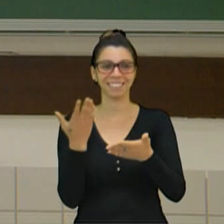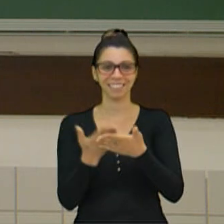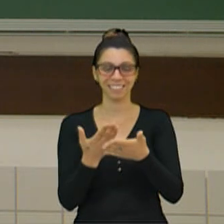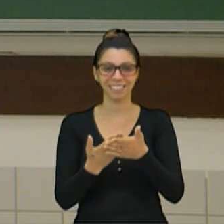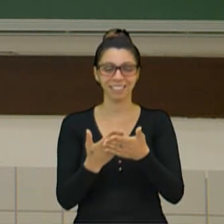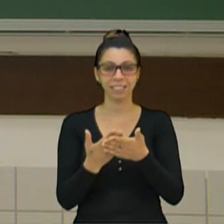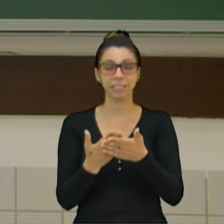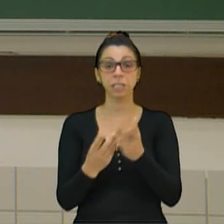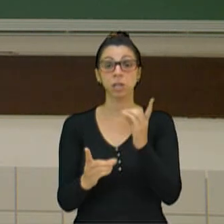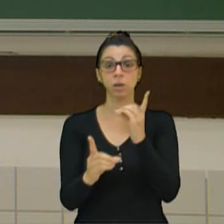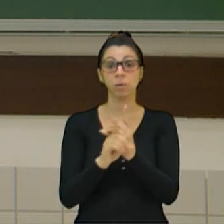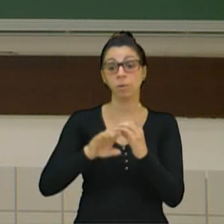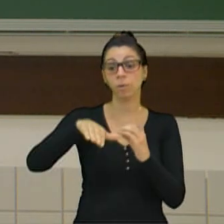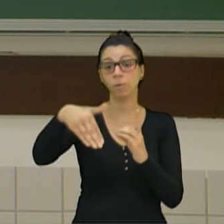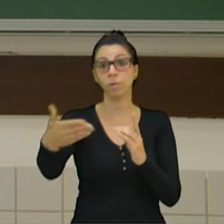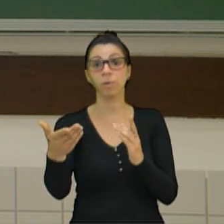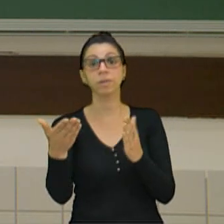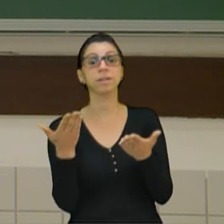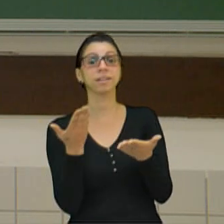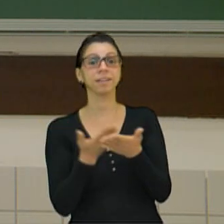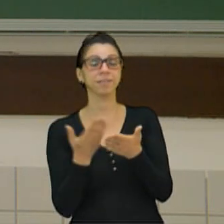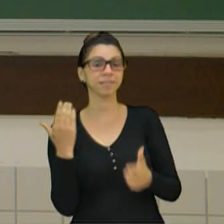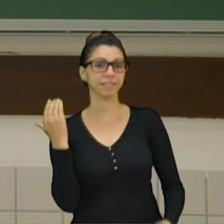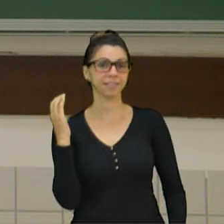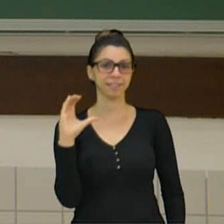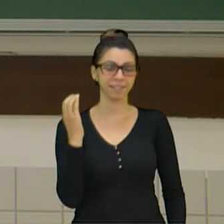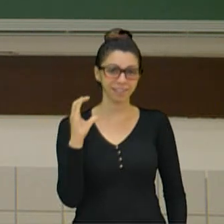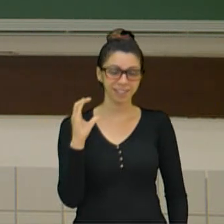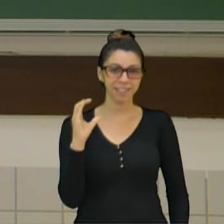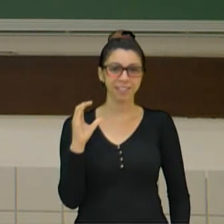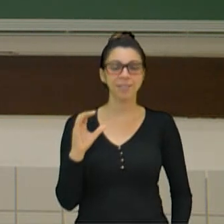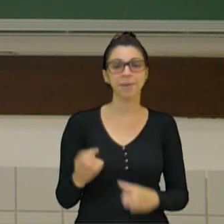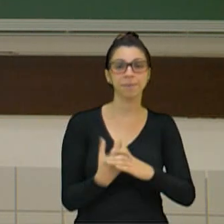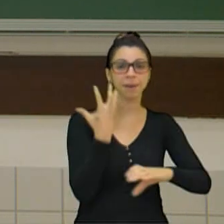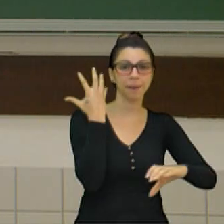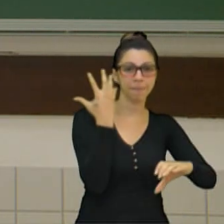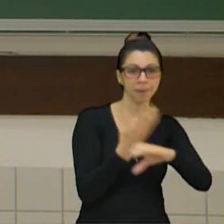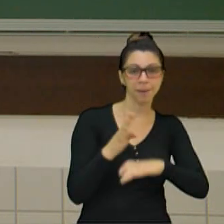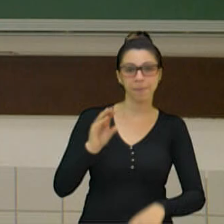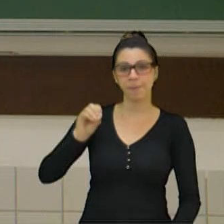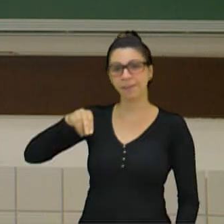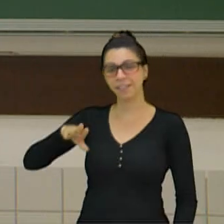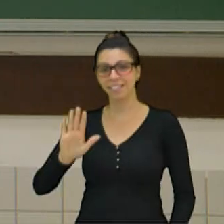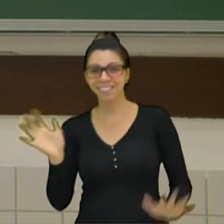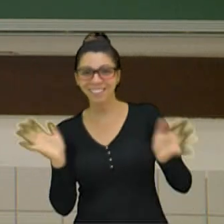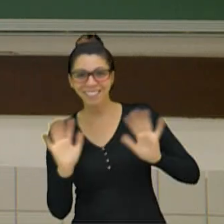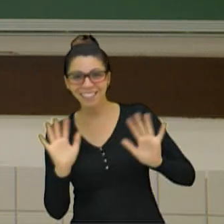A gente se encontra na próxima aula de ciências sobre plantas e botânica. Até mais!